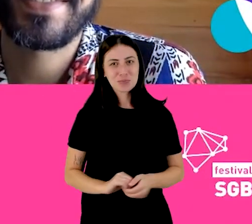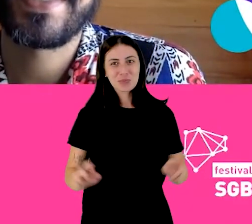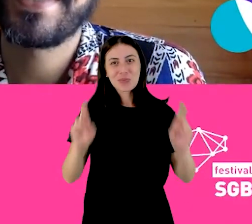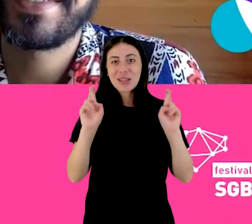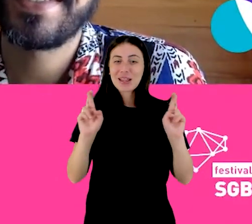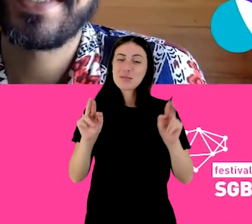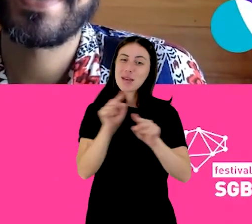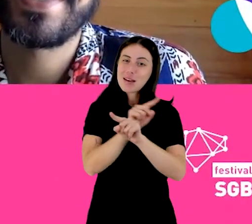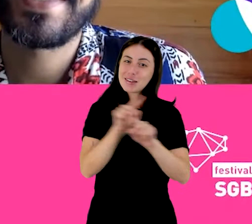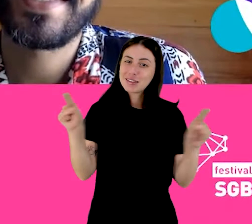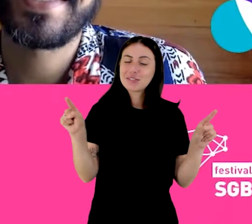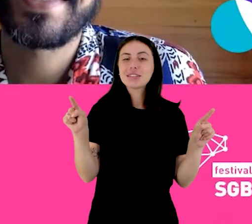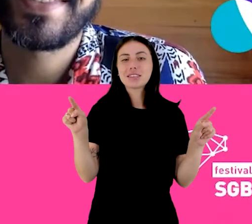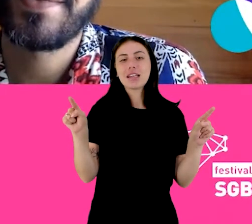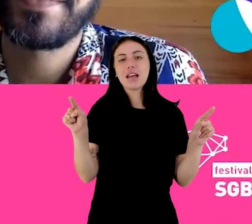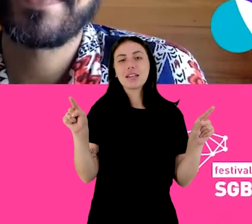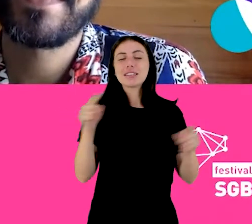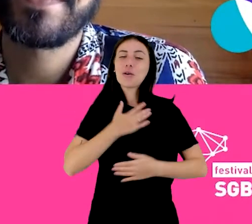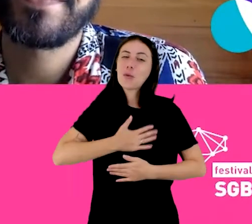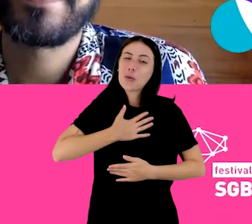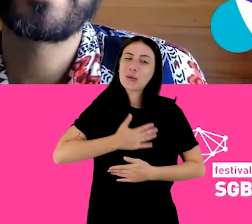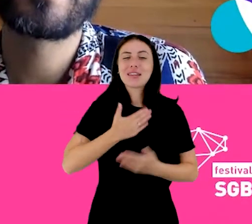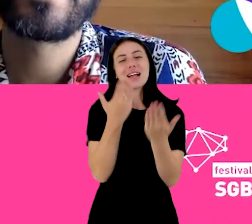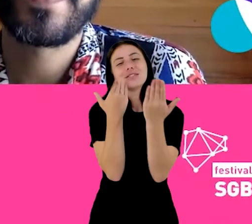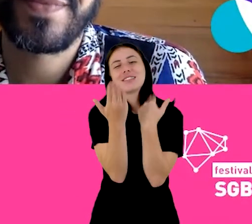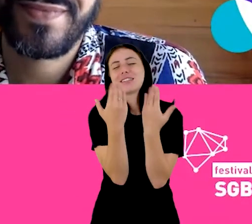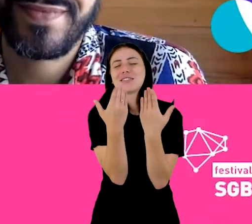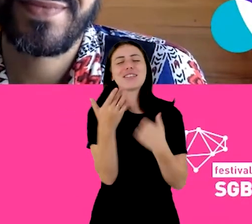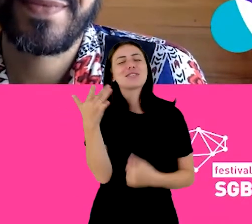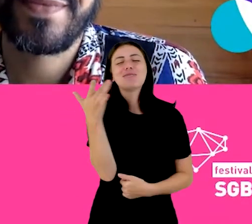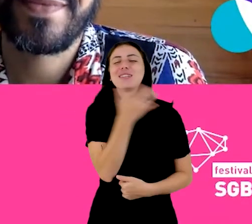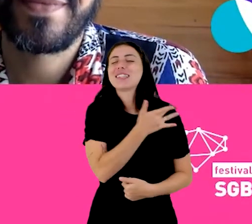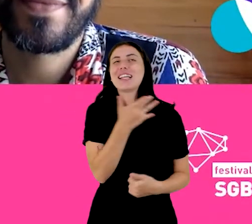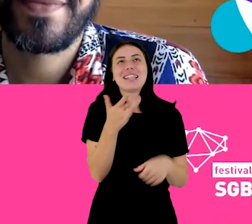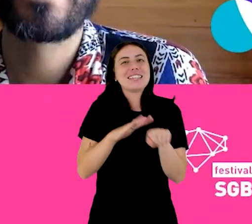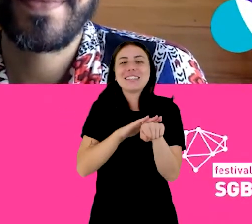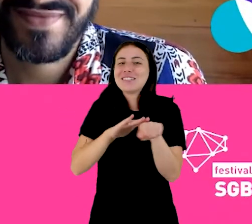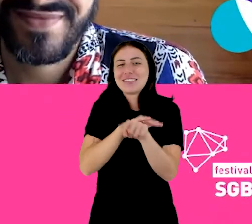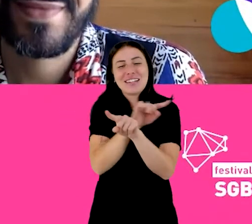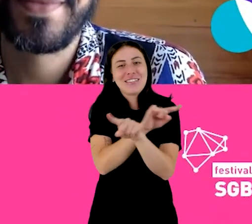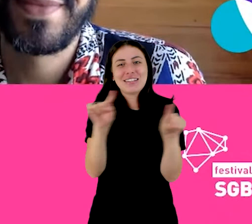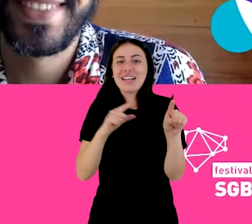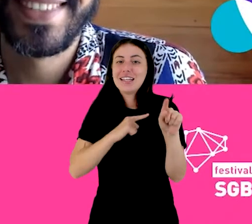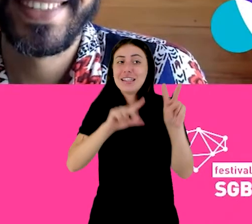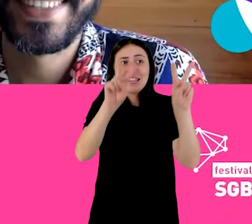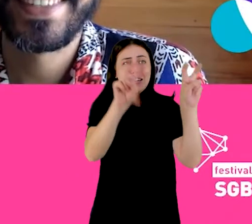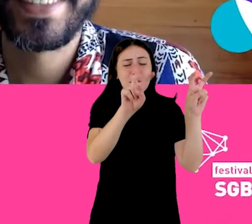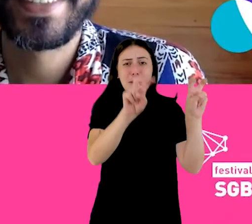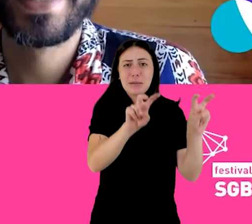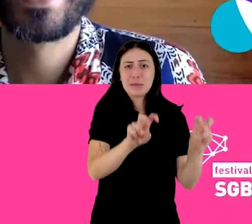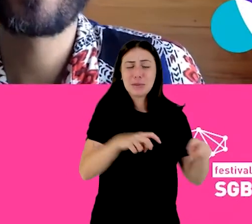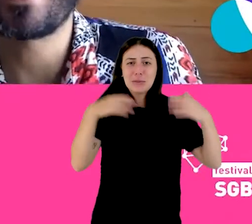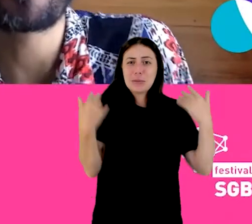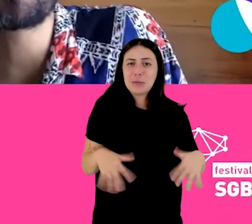para as pessoas. É verdade, é verdade. Ó, eu espero que vocês tenham, que a conversa tenha sido boa, como foi para a gente,